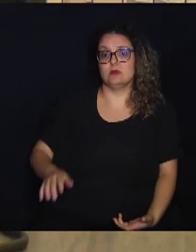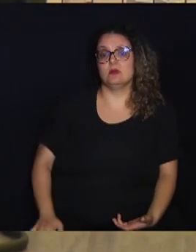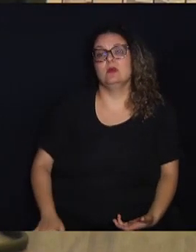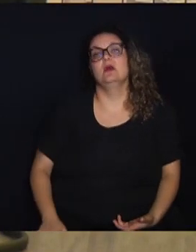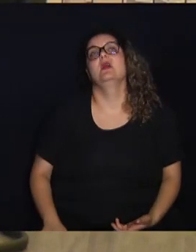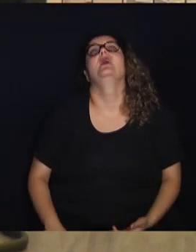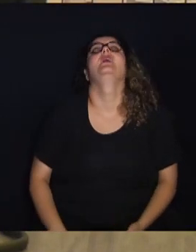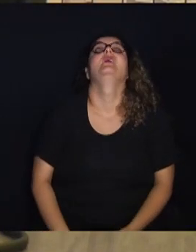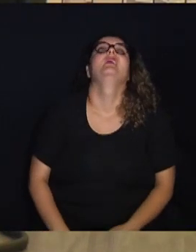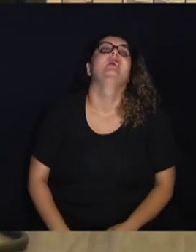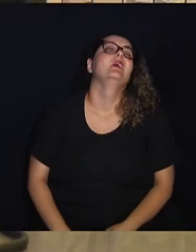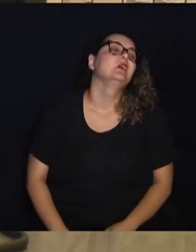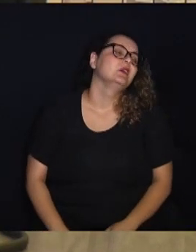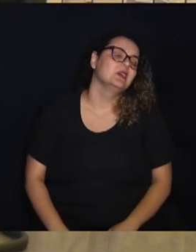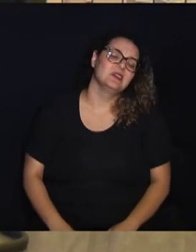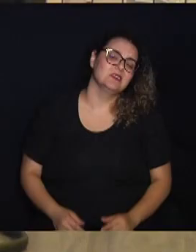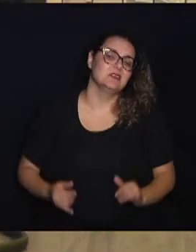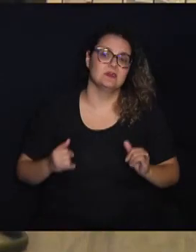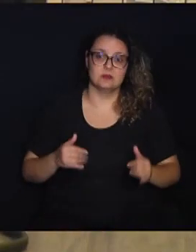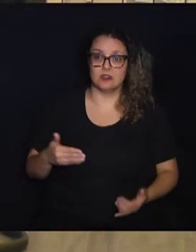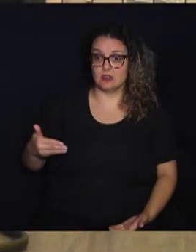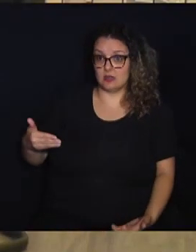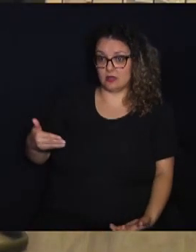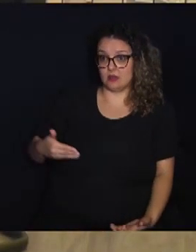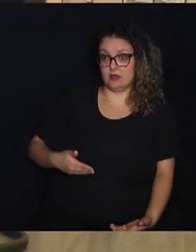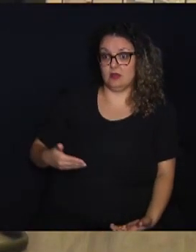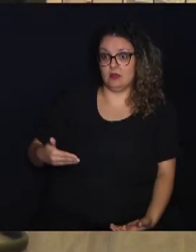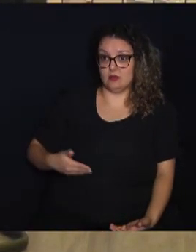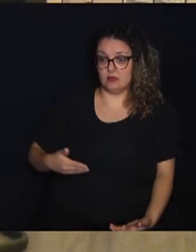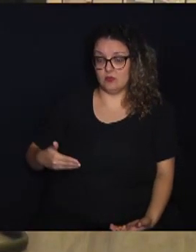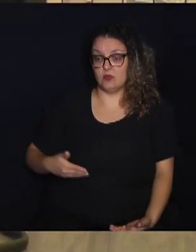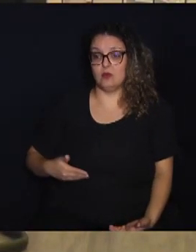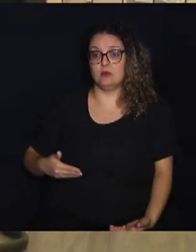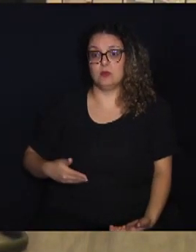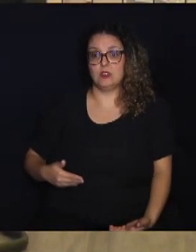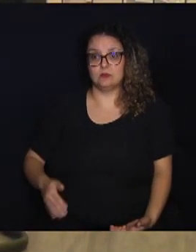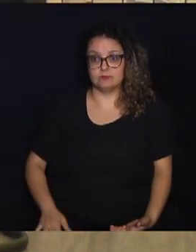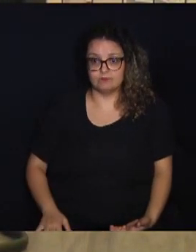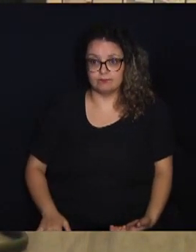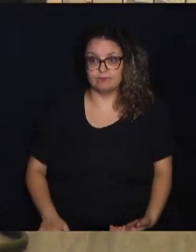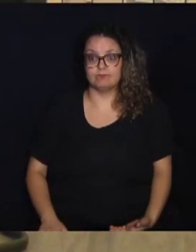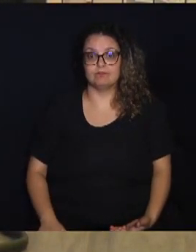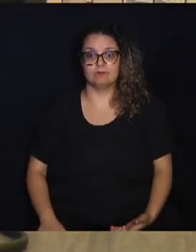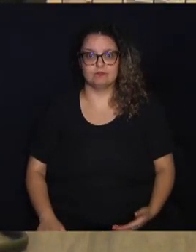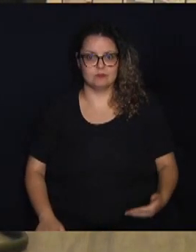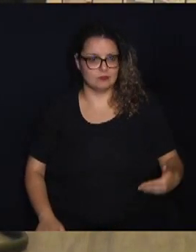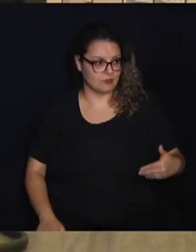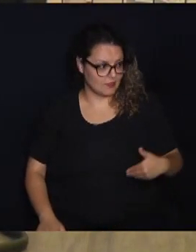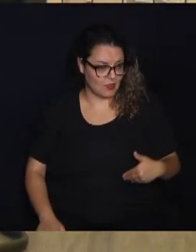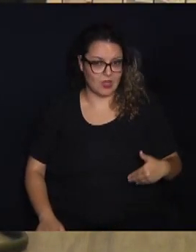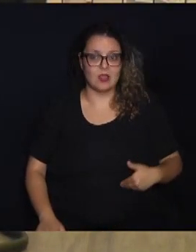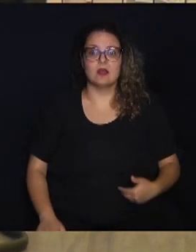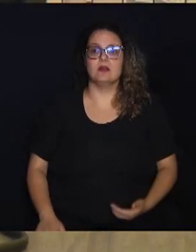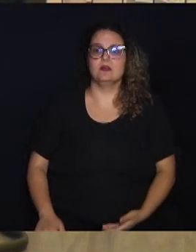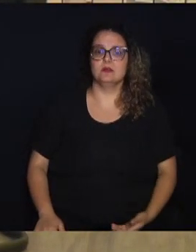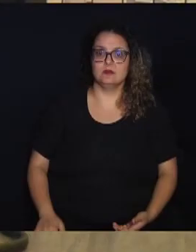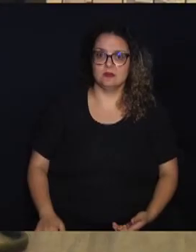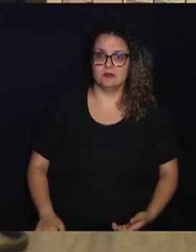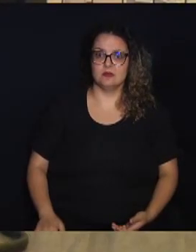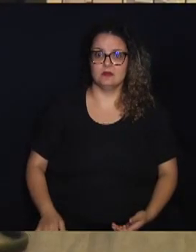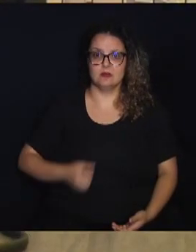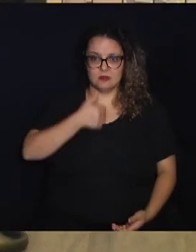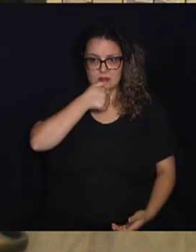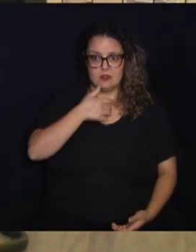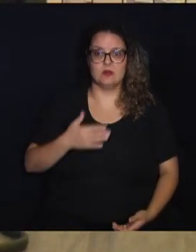desistir, então, além da dor no corpo? A fome. Fome. Dá muita fome aliar a dieta